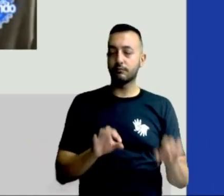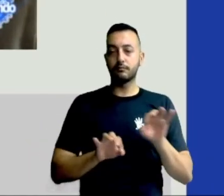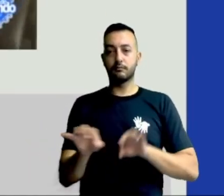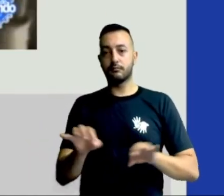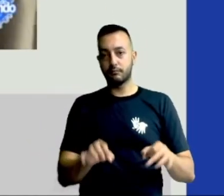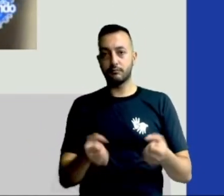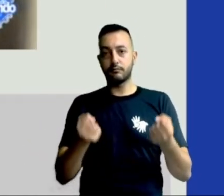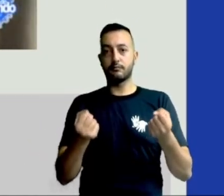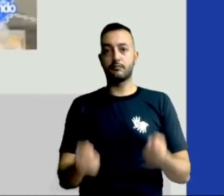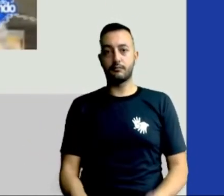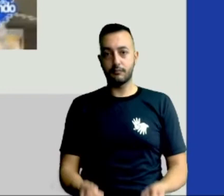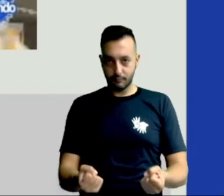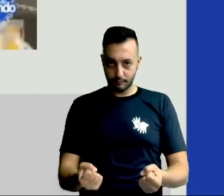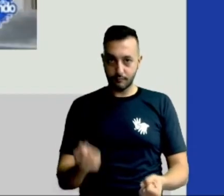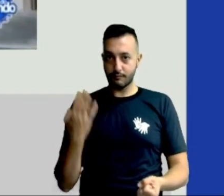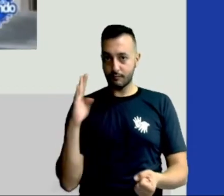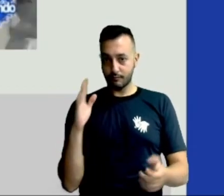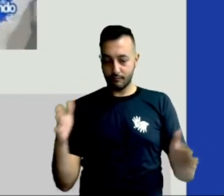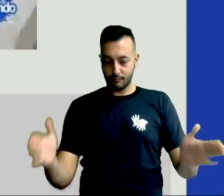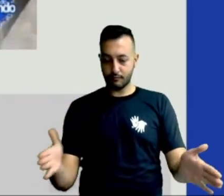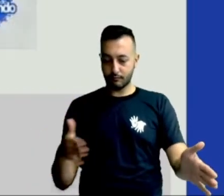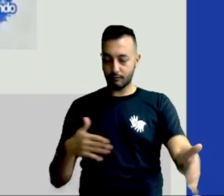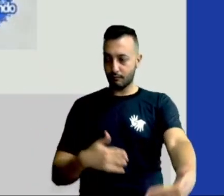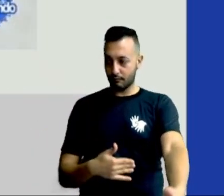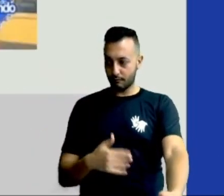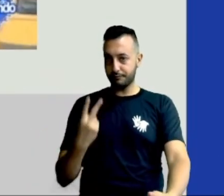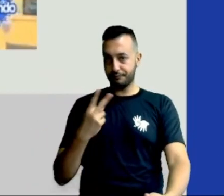que aguentam 2 toneladas.